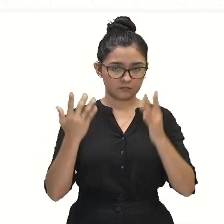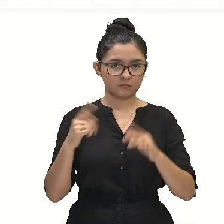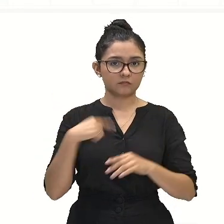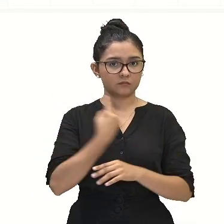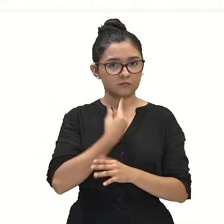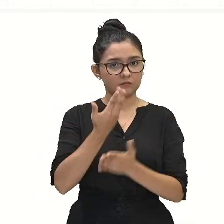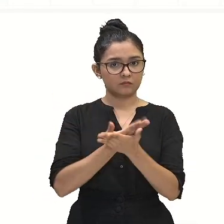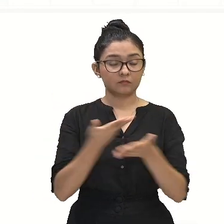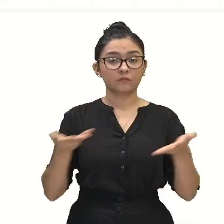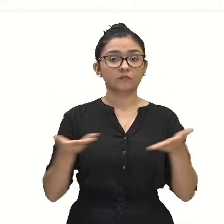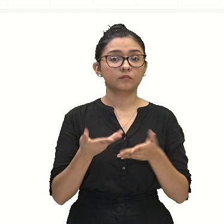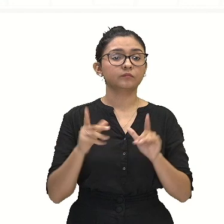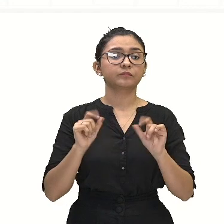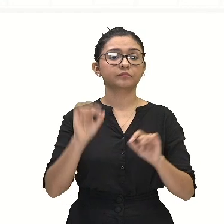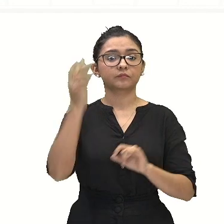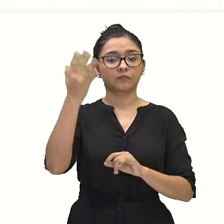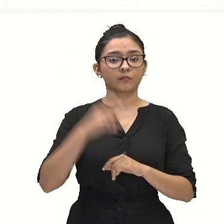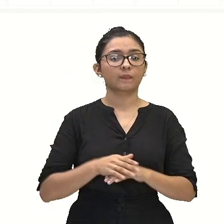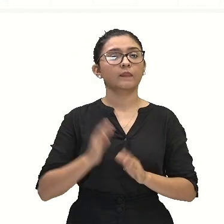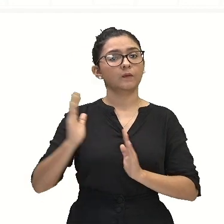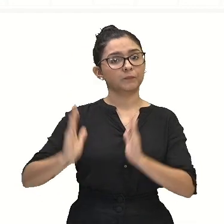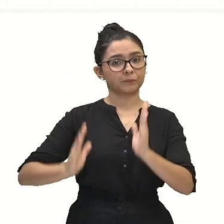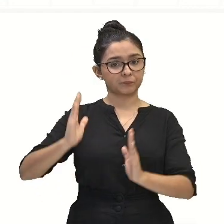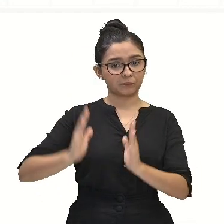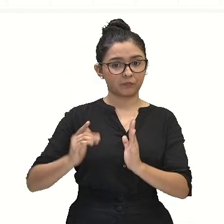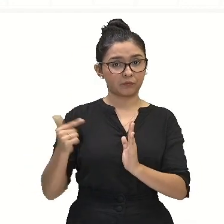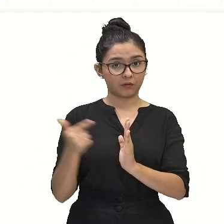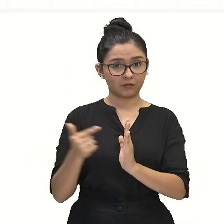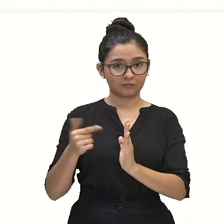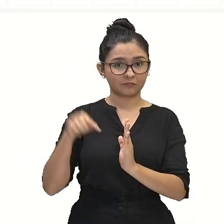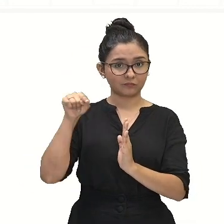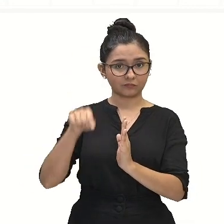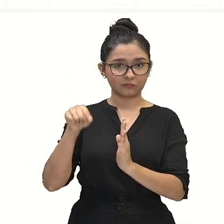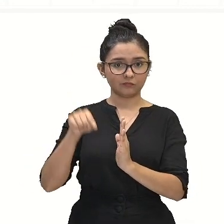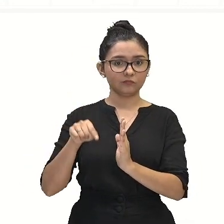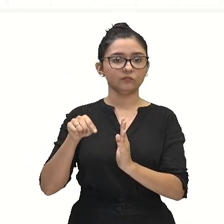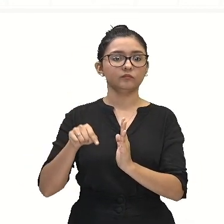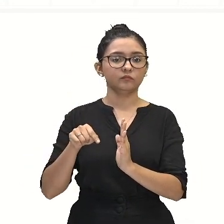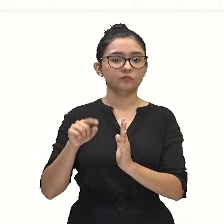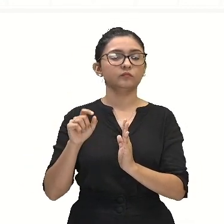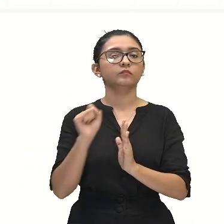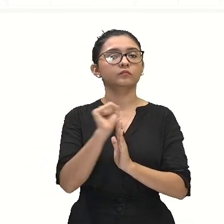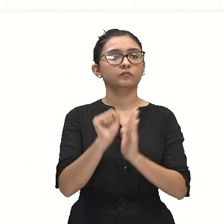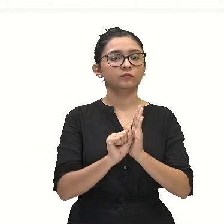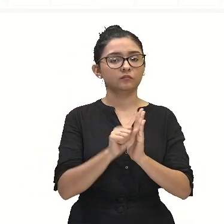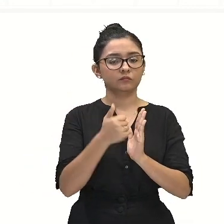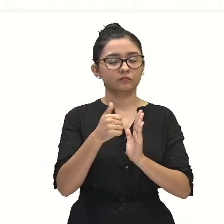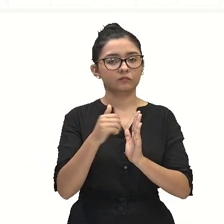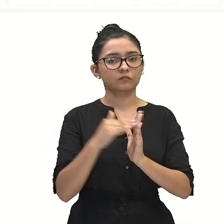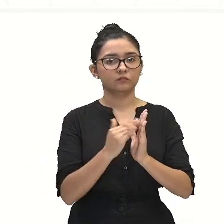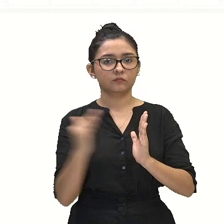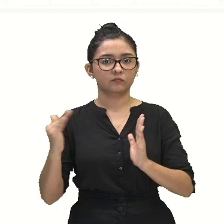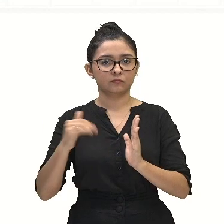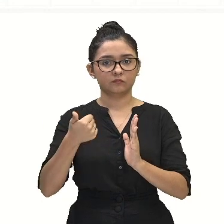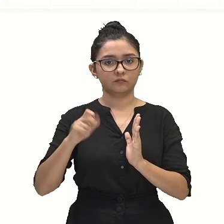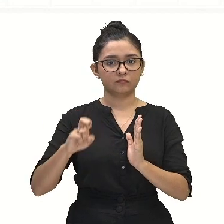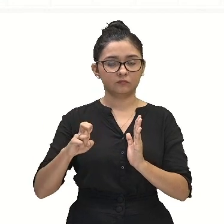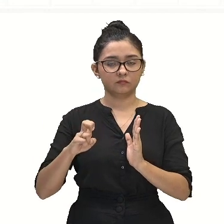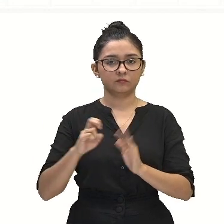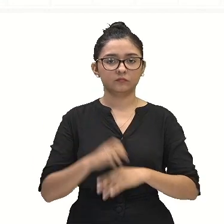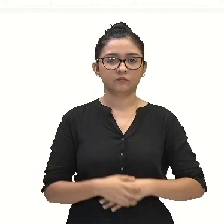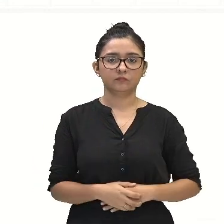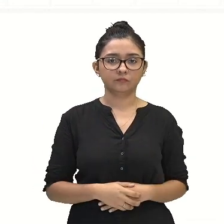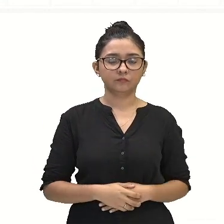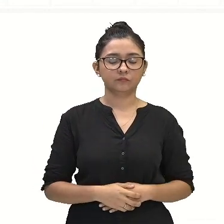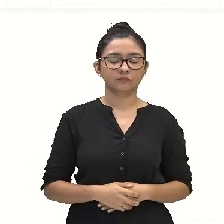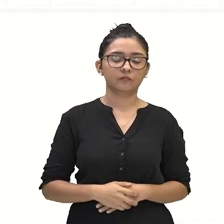aula ocorreram neste período aqui, do século XI ao século XV.